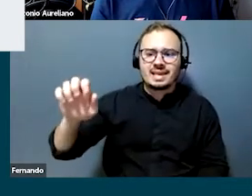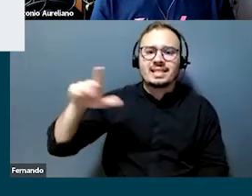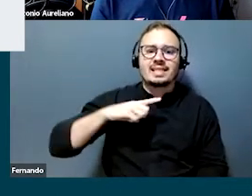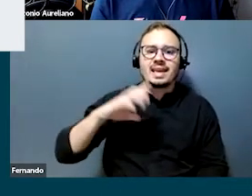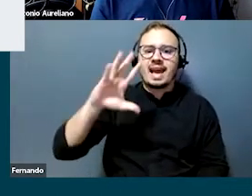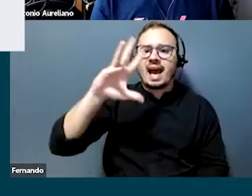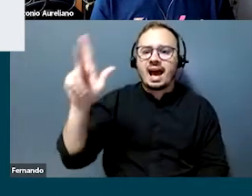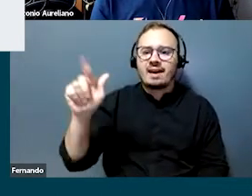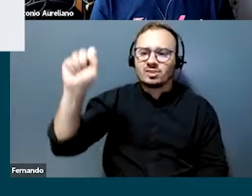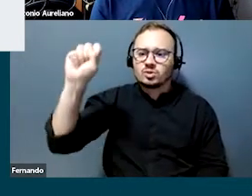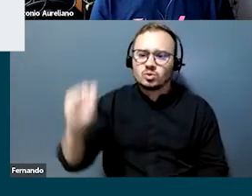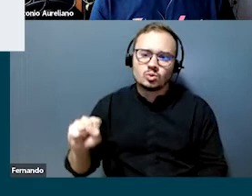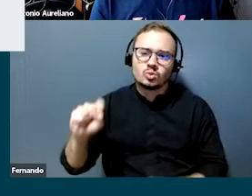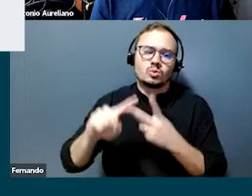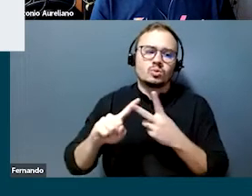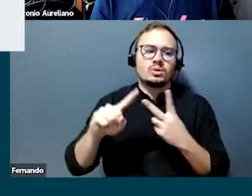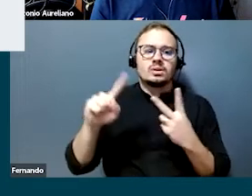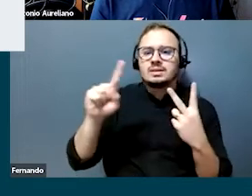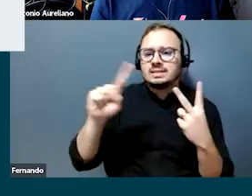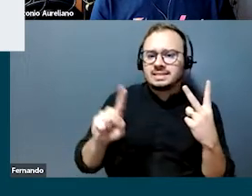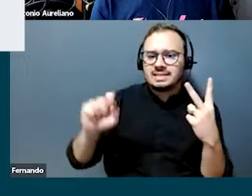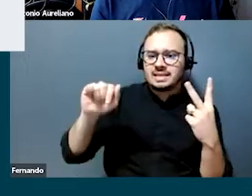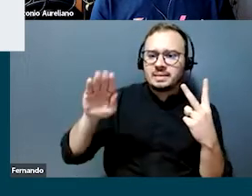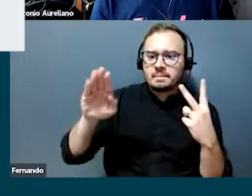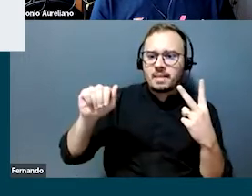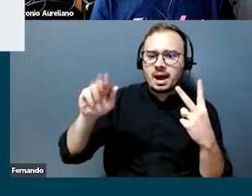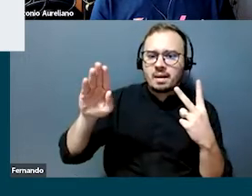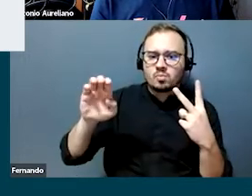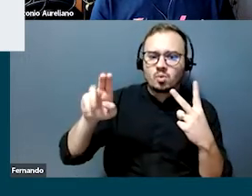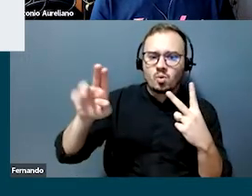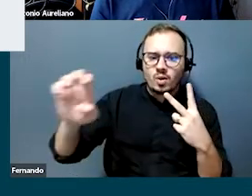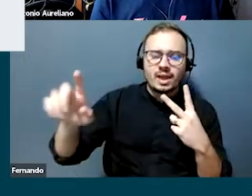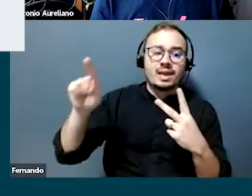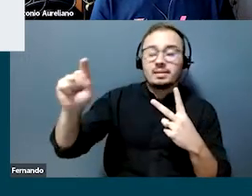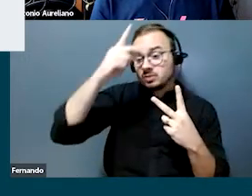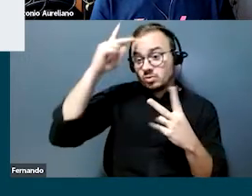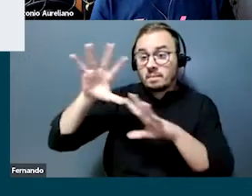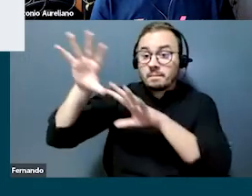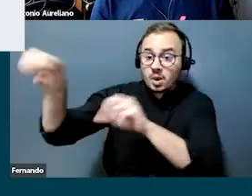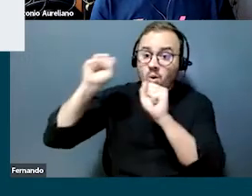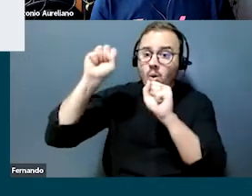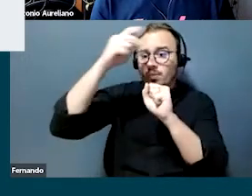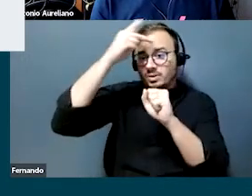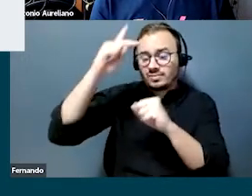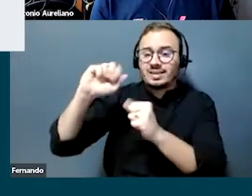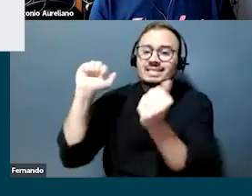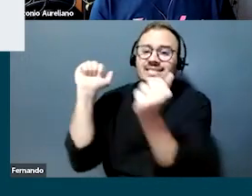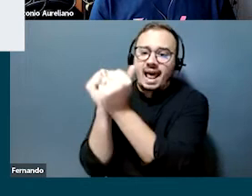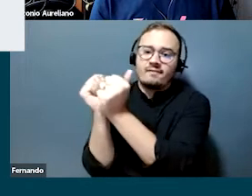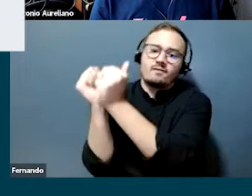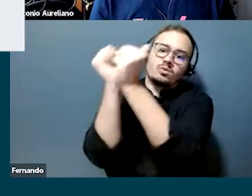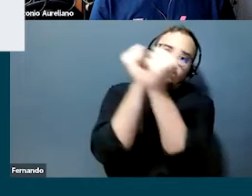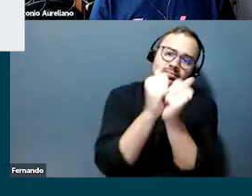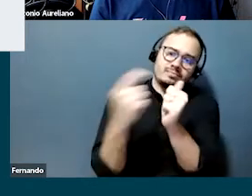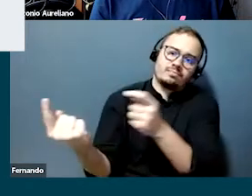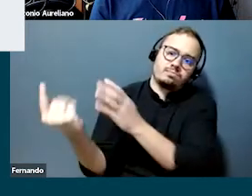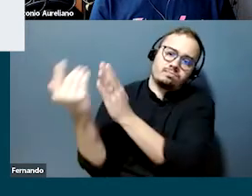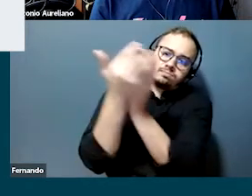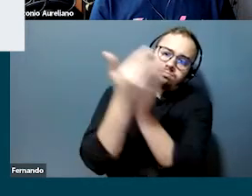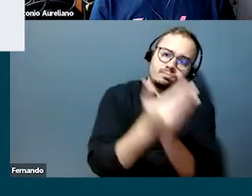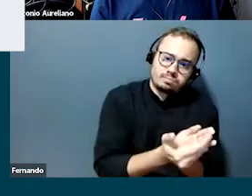Tanzânia. A gente tem Madagascar, África do Sul, Zimbábue e Angola, e aí eles foram trazidos para cá no contexto de pessoas